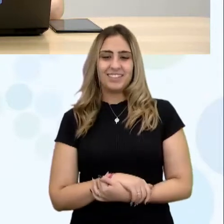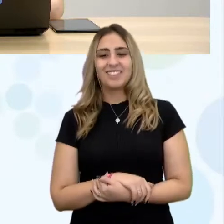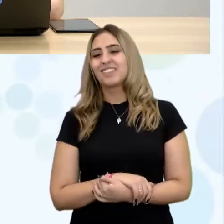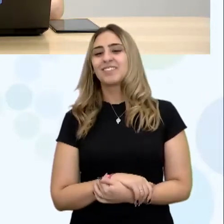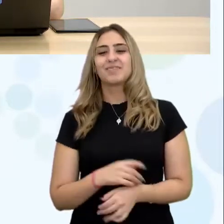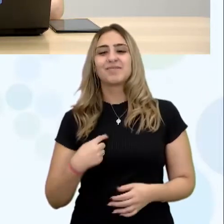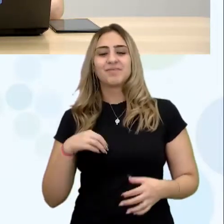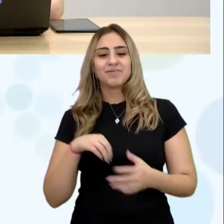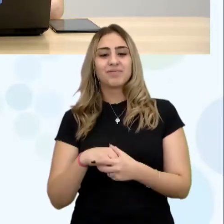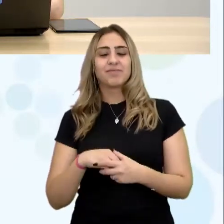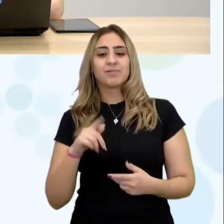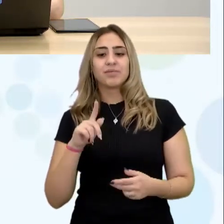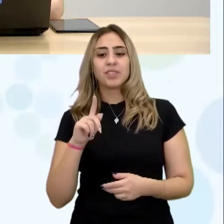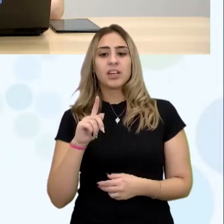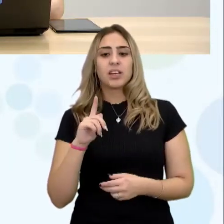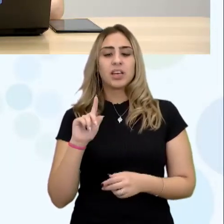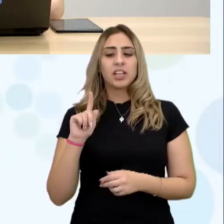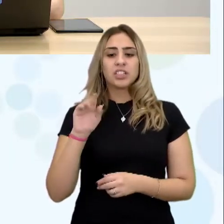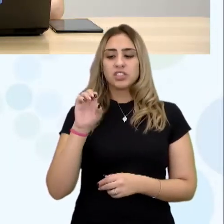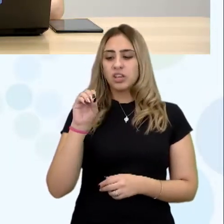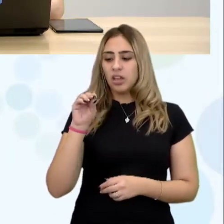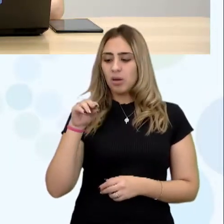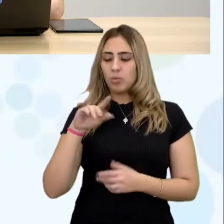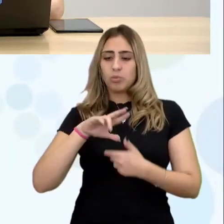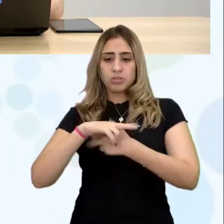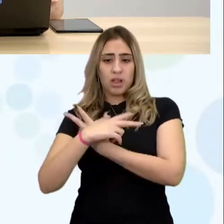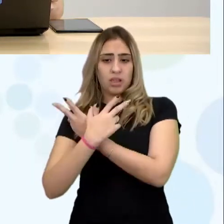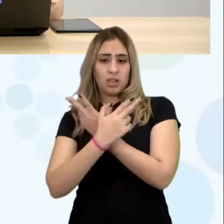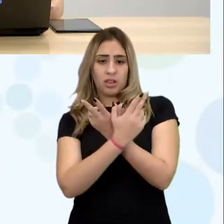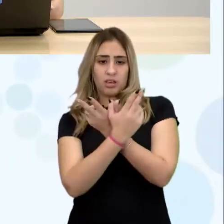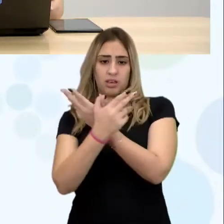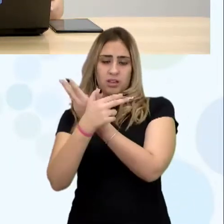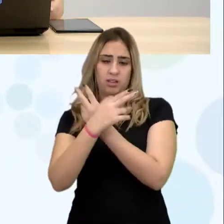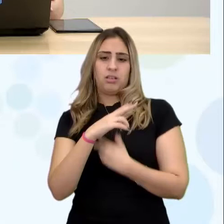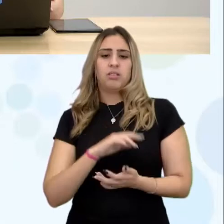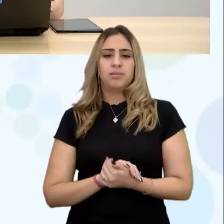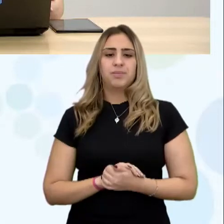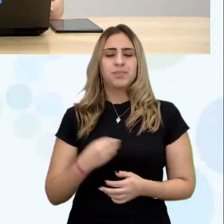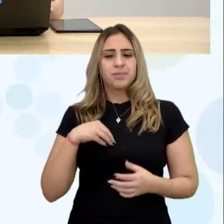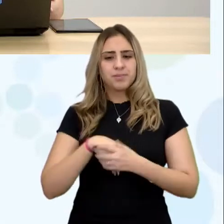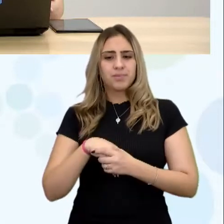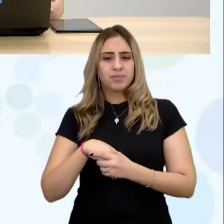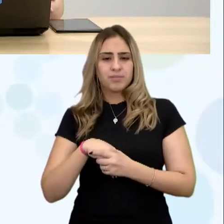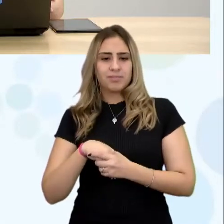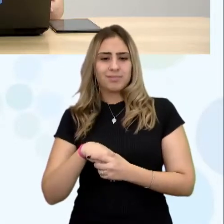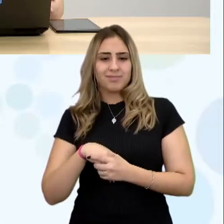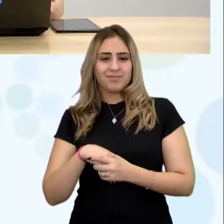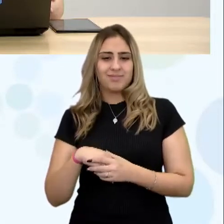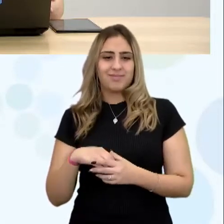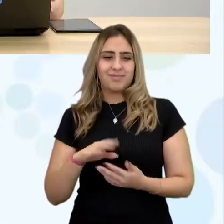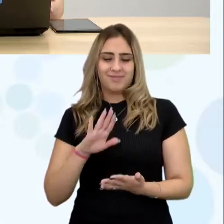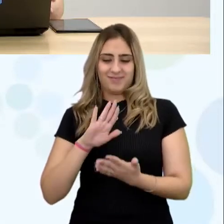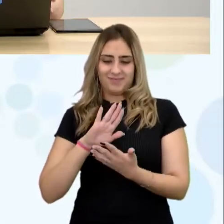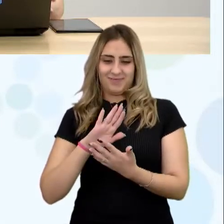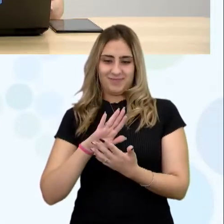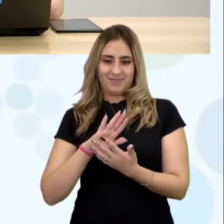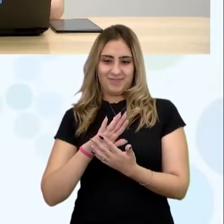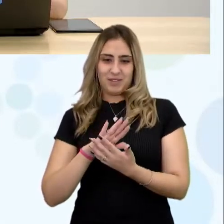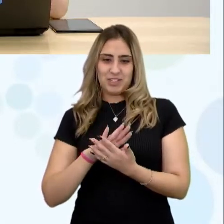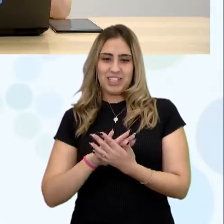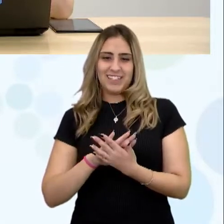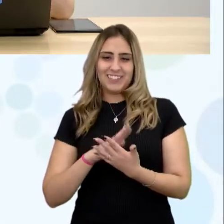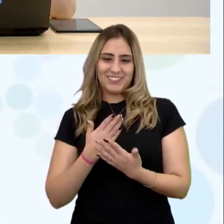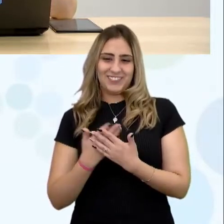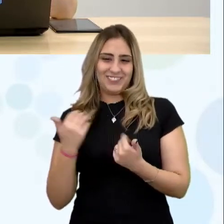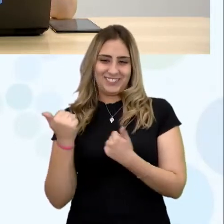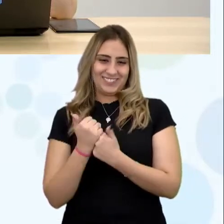né, geossatélites, geolocalizadores, que Isso. eles são utilizados aí nesses processos aí de desmatamento, em queimadas,